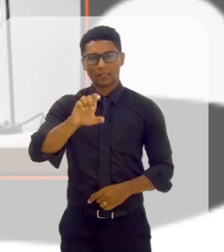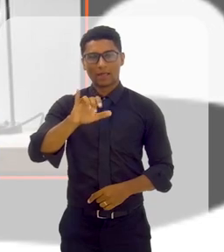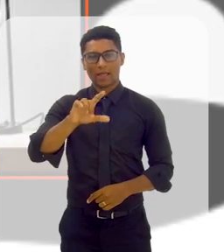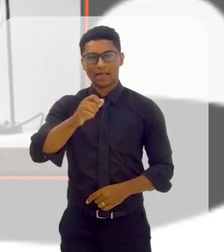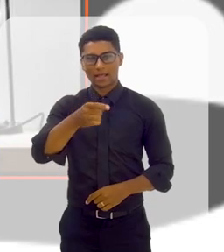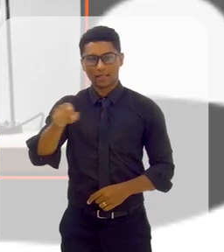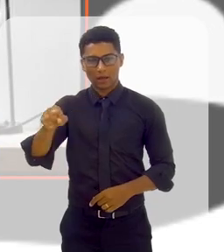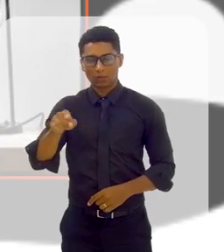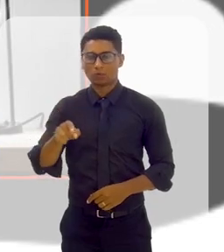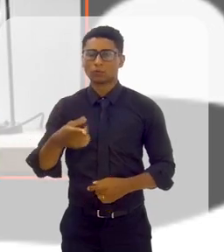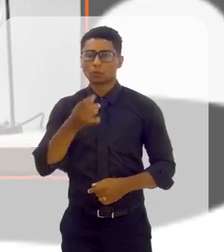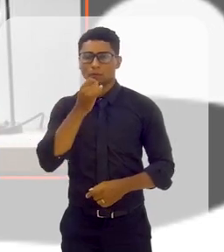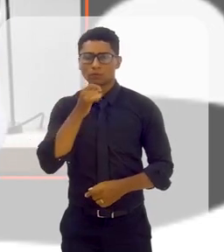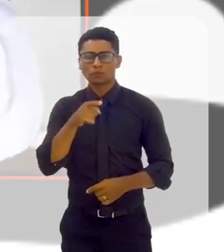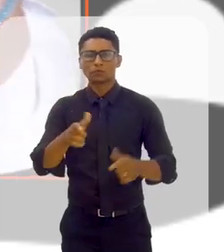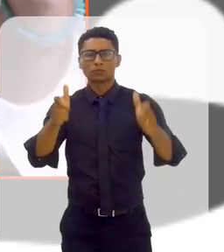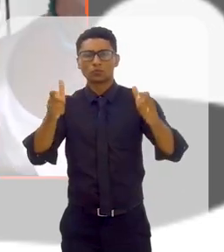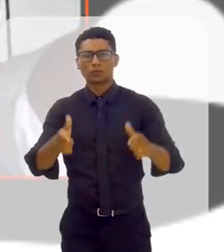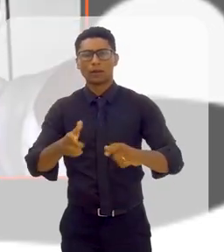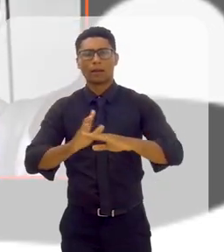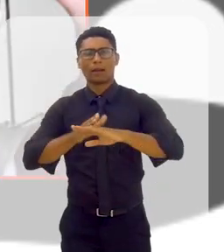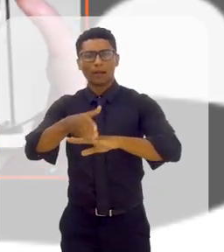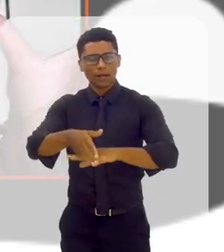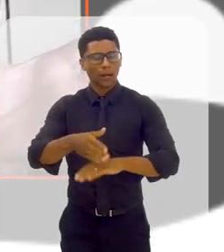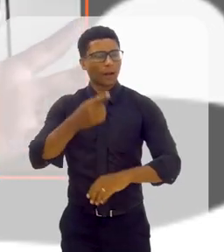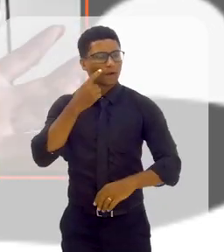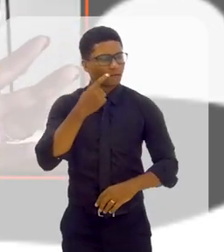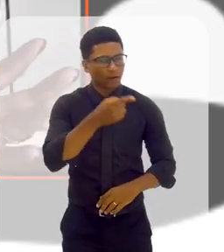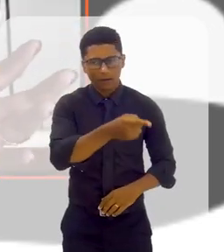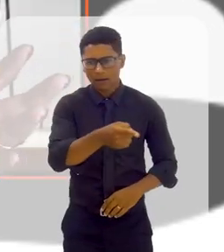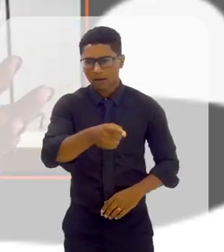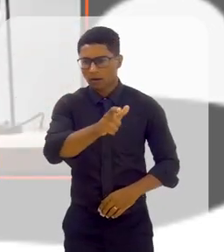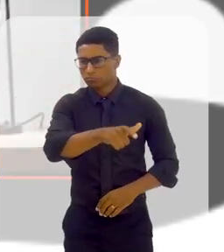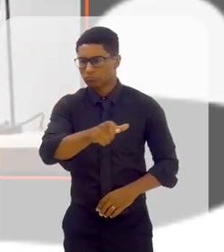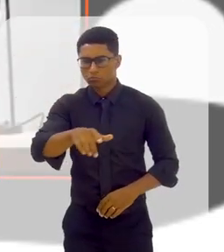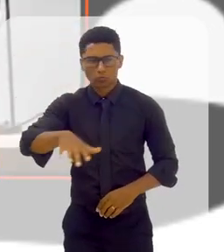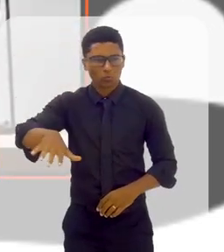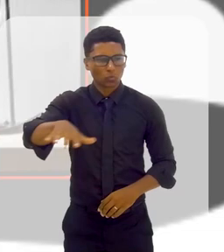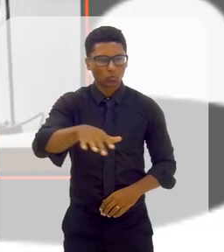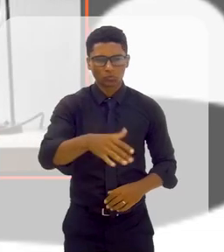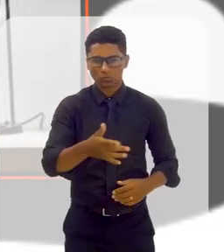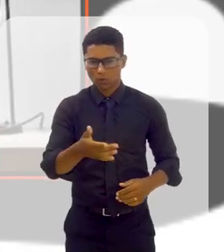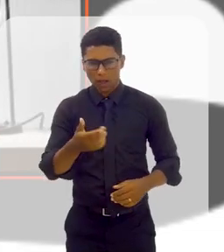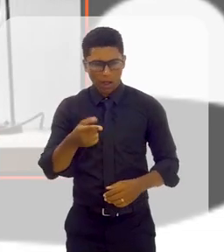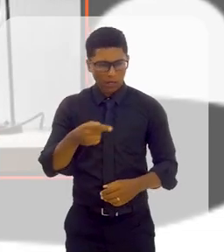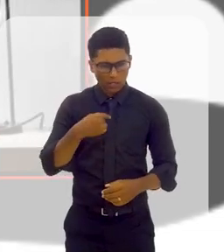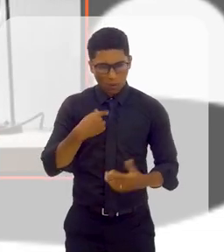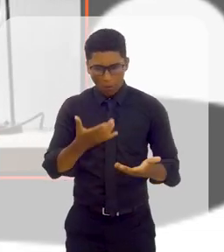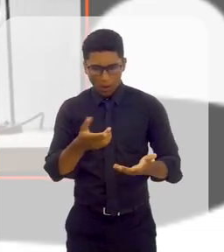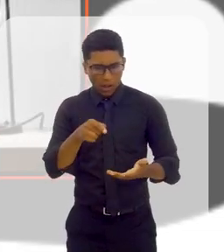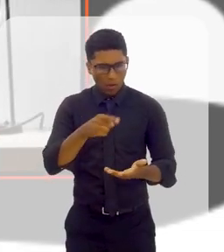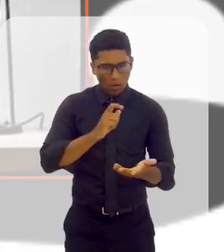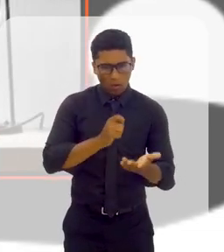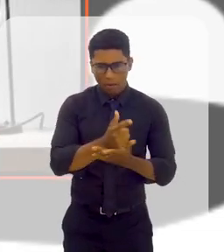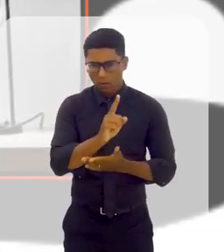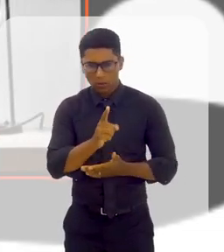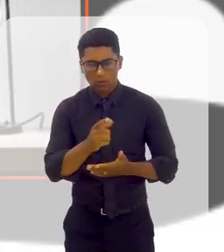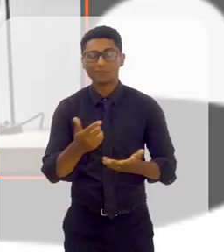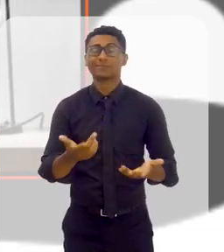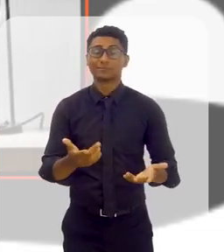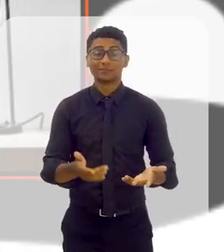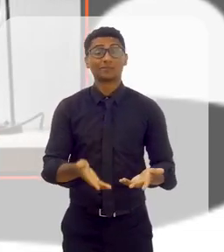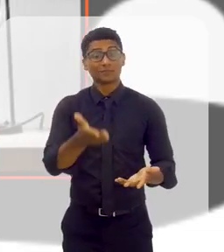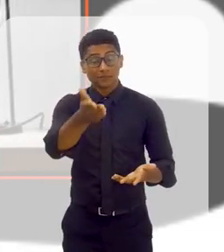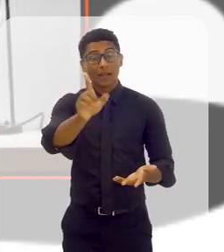você tem a oportunidade de entrar no galpão e ver tudo que vai ser leiloado para você poder julgar se você vai querer dar o lance ou não